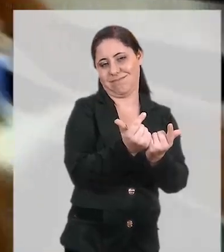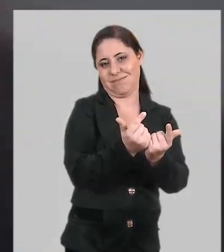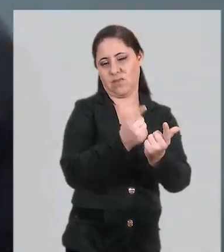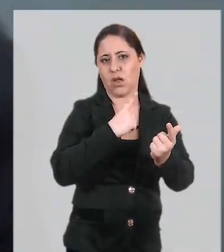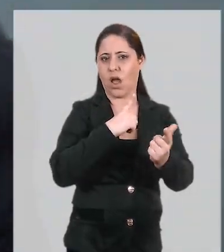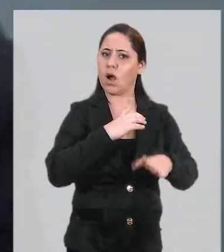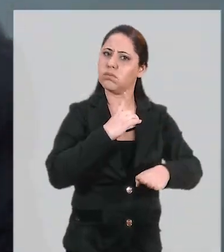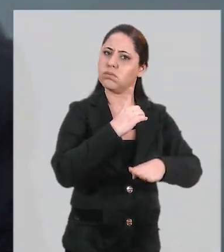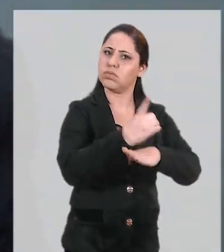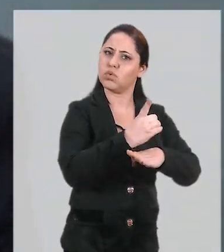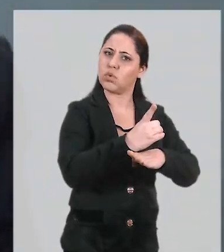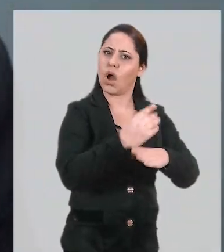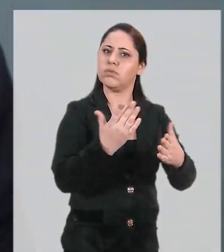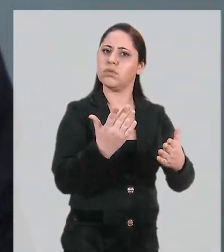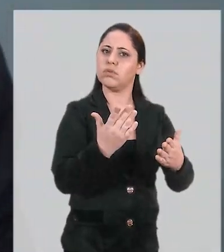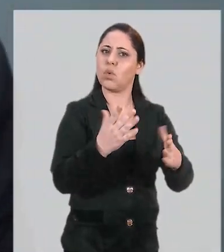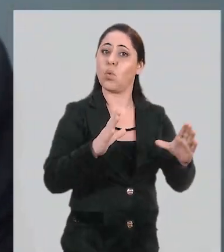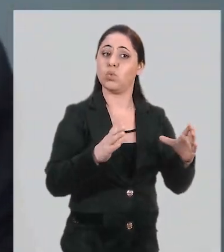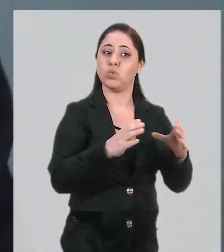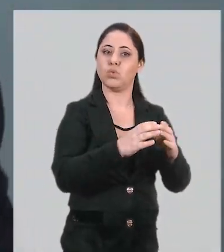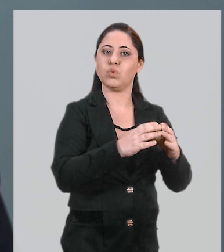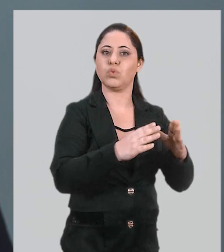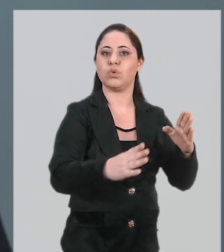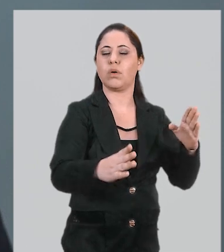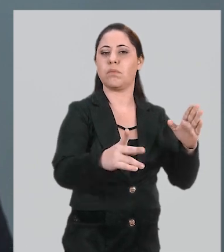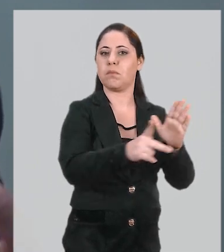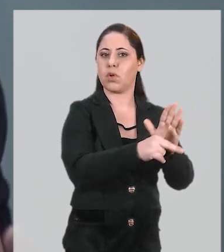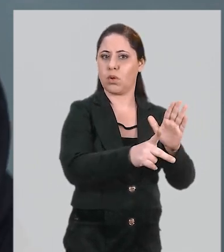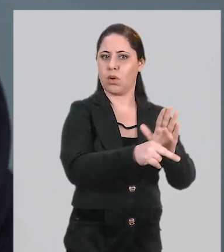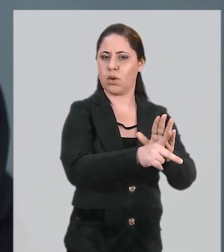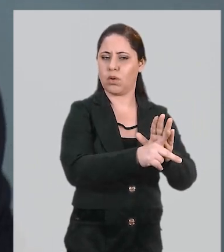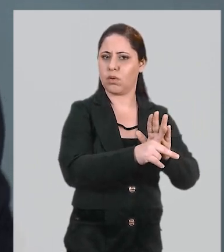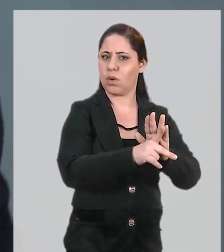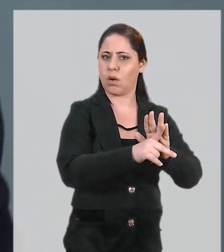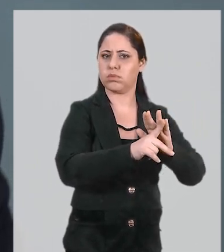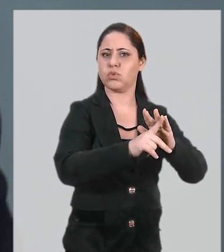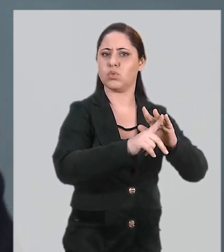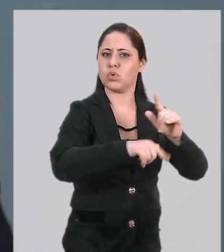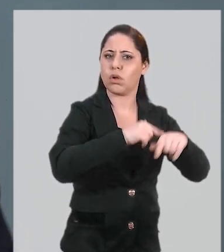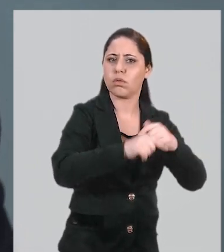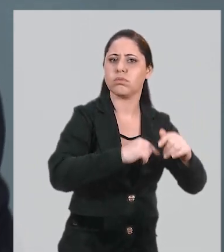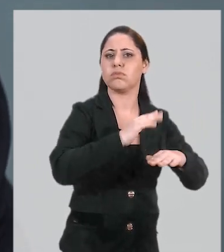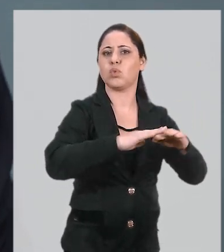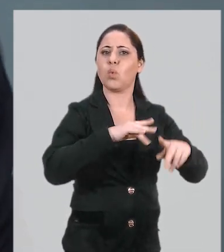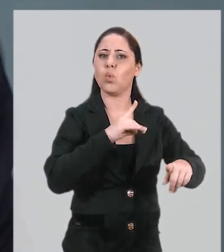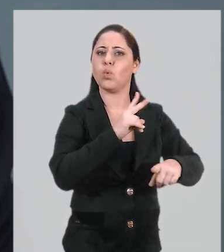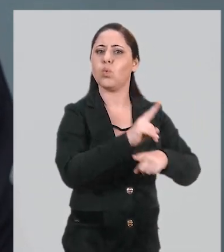enfrentamento. Porém, o nosso centro, e assim como todos os centros de recuperação,